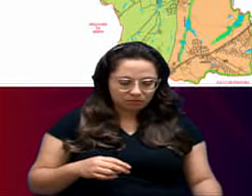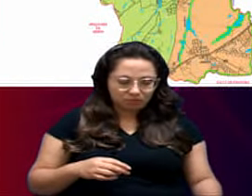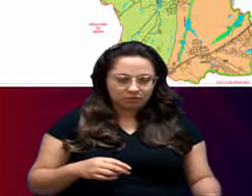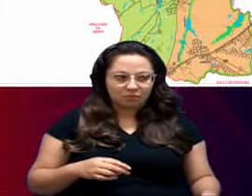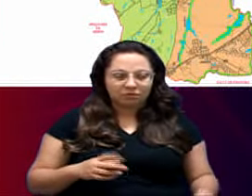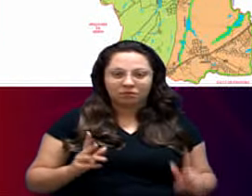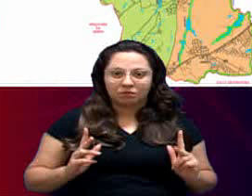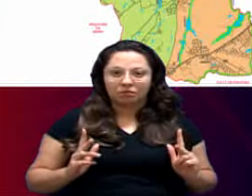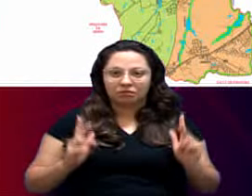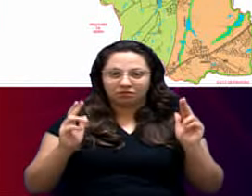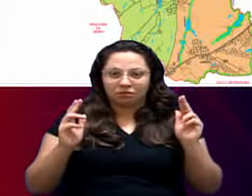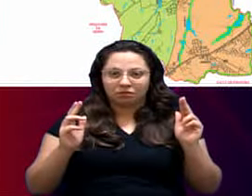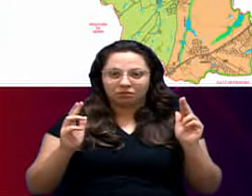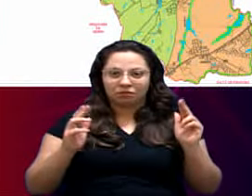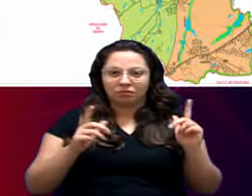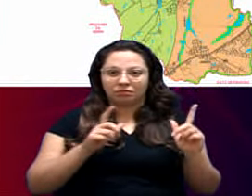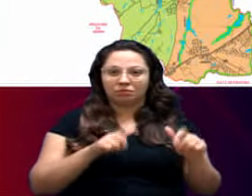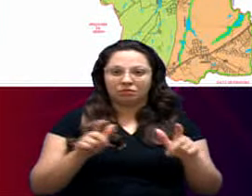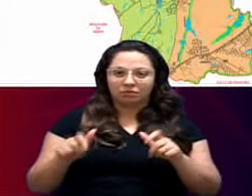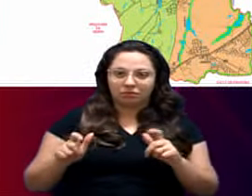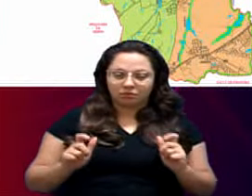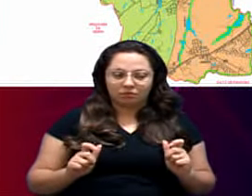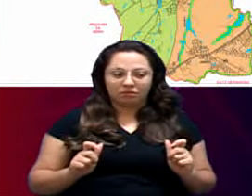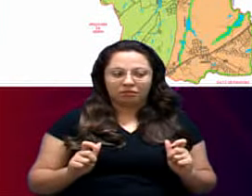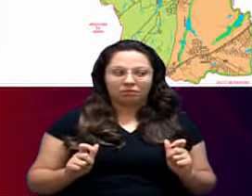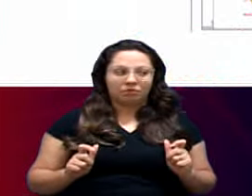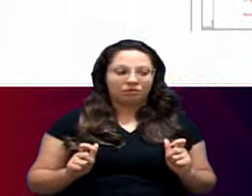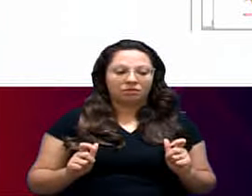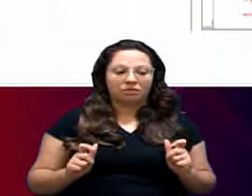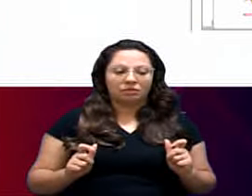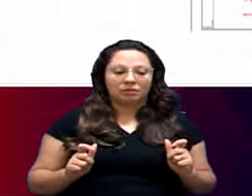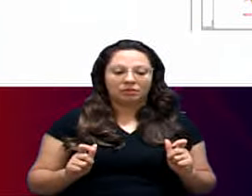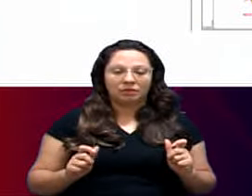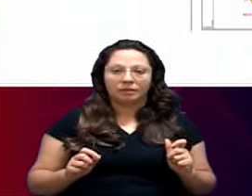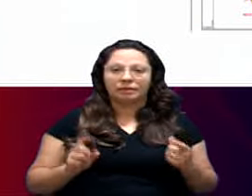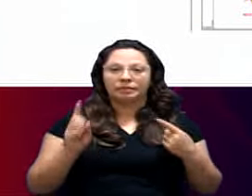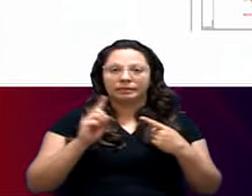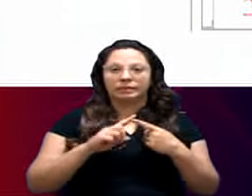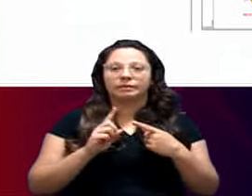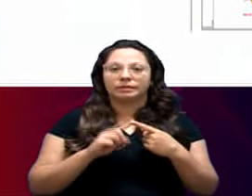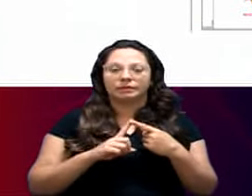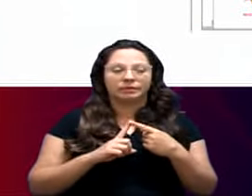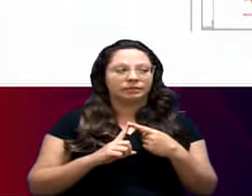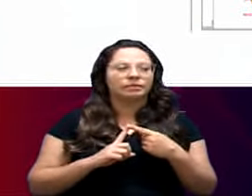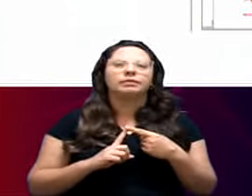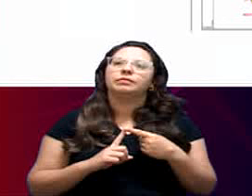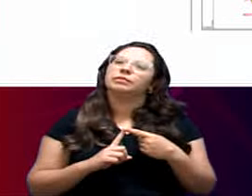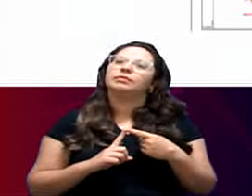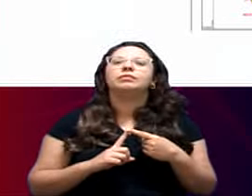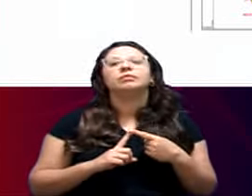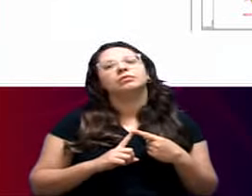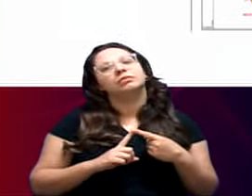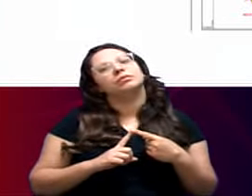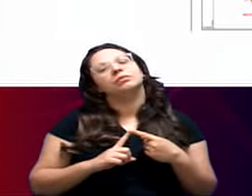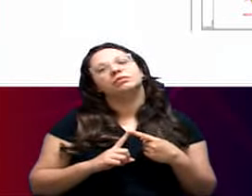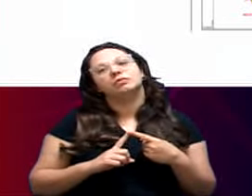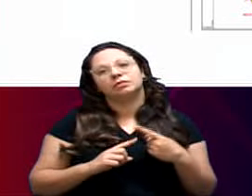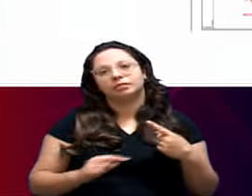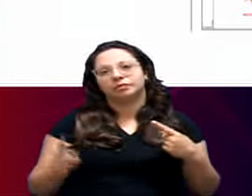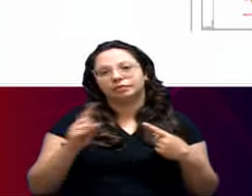recorte dessas áreas Vamos então pro primeiro a